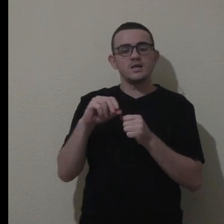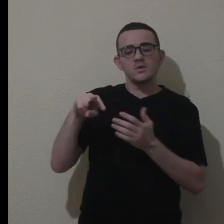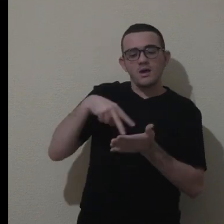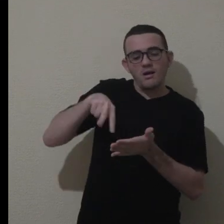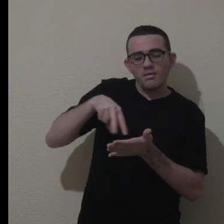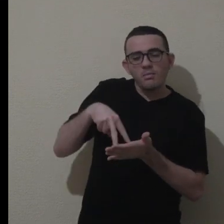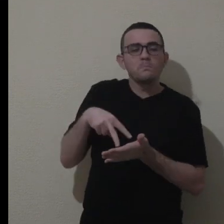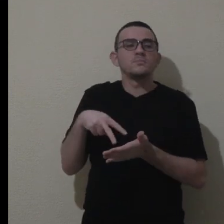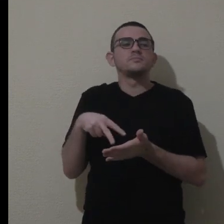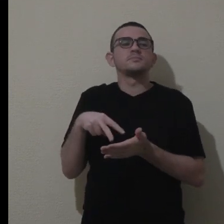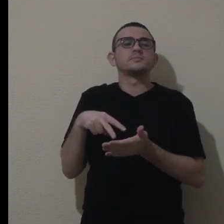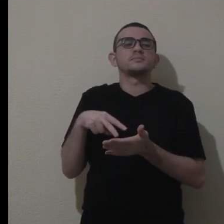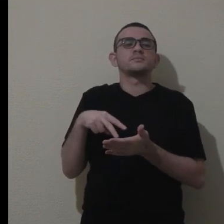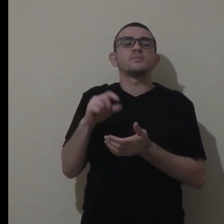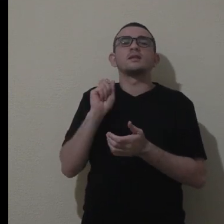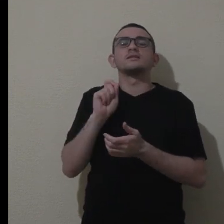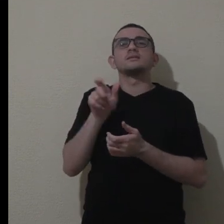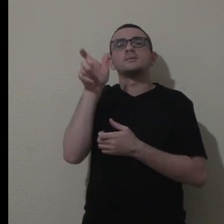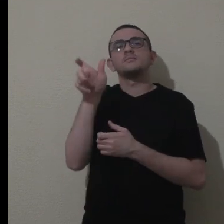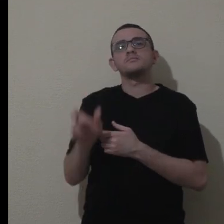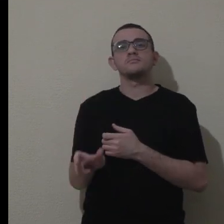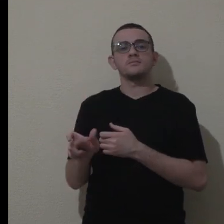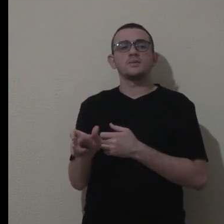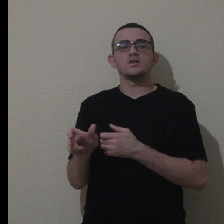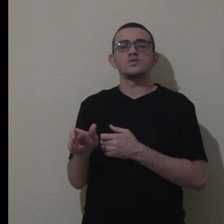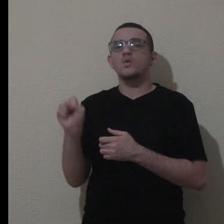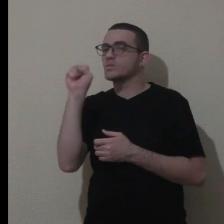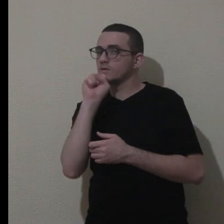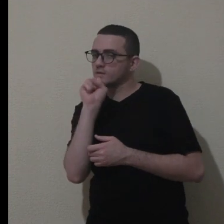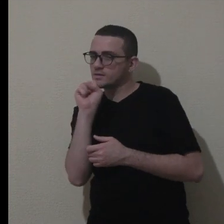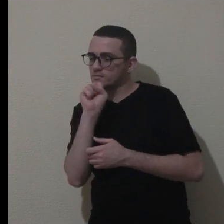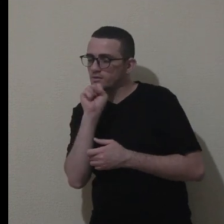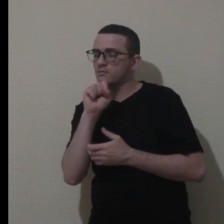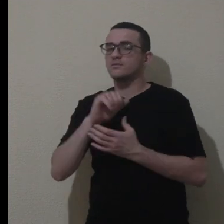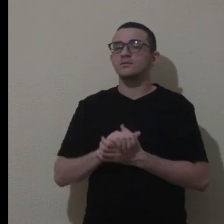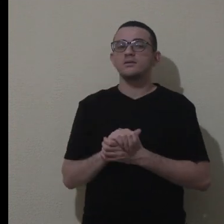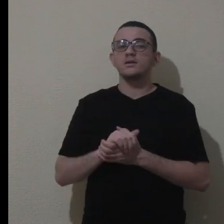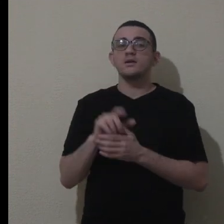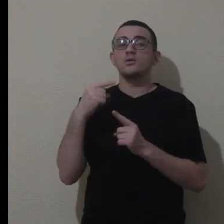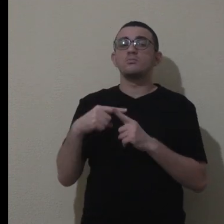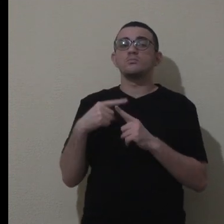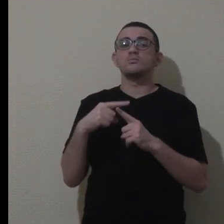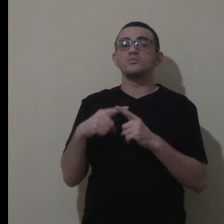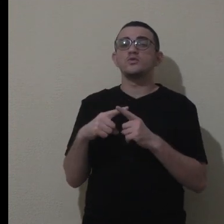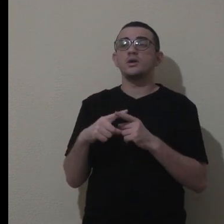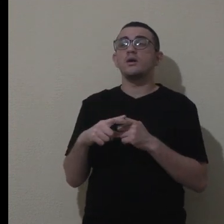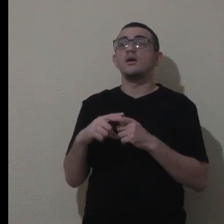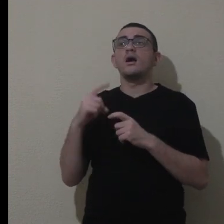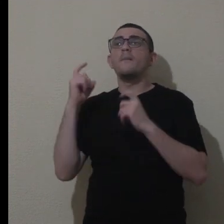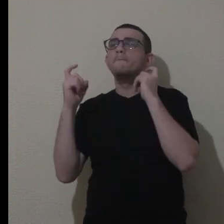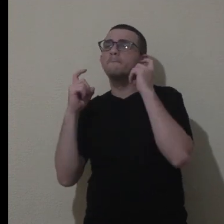usando esse tipo de dança, né, em pessoas na melhor idade, né, nos idosos. Porque é o seguinte, a